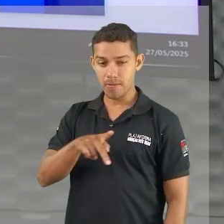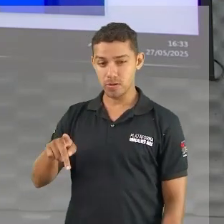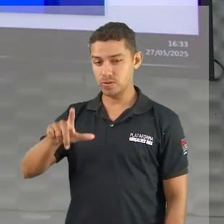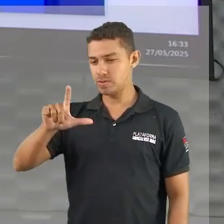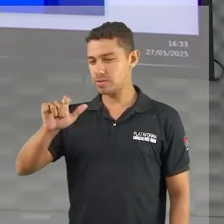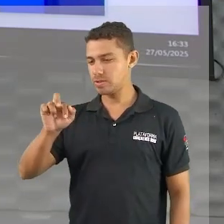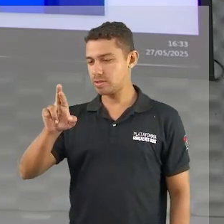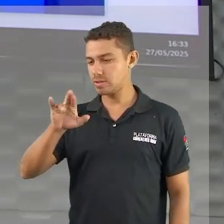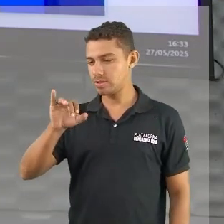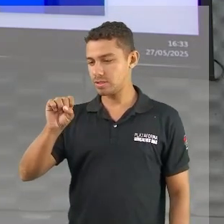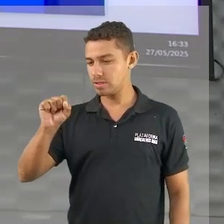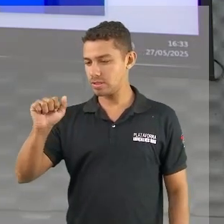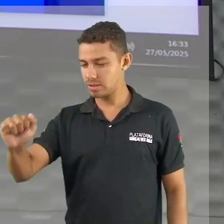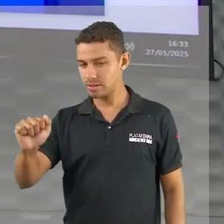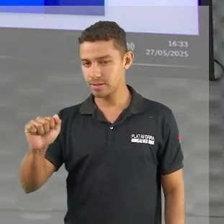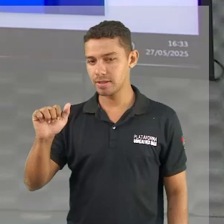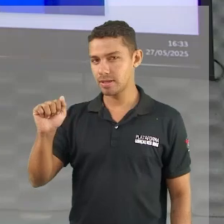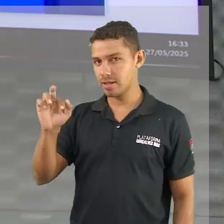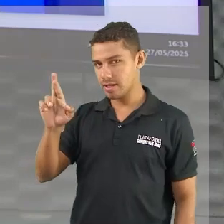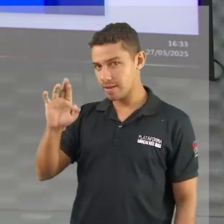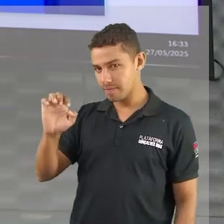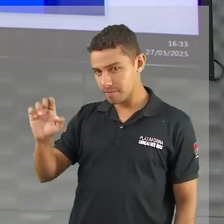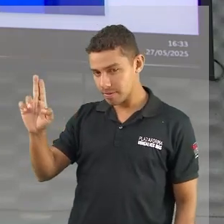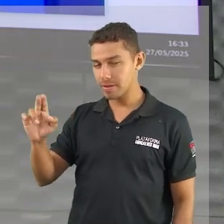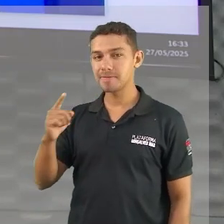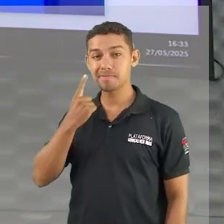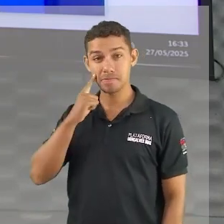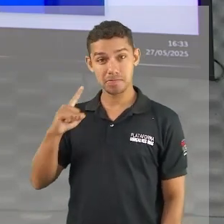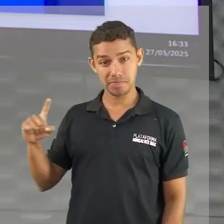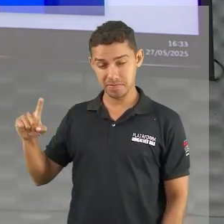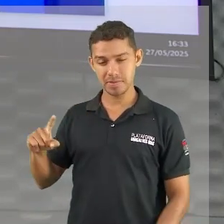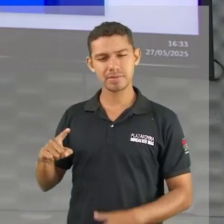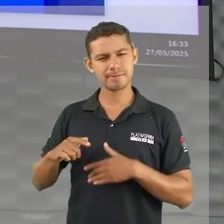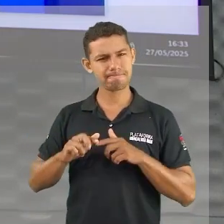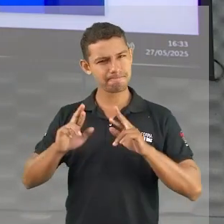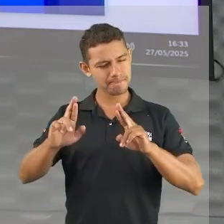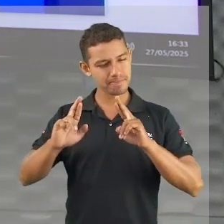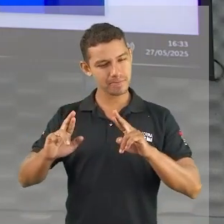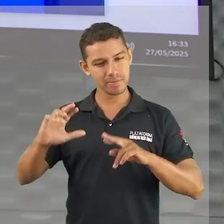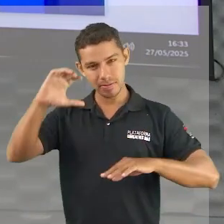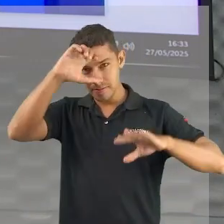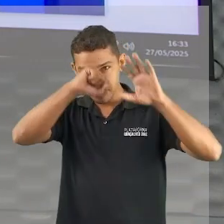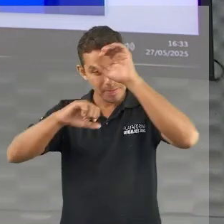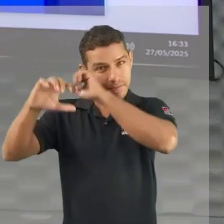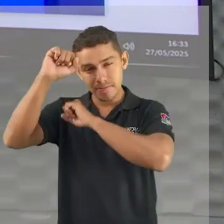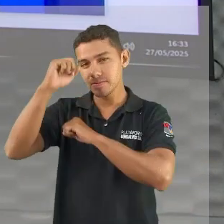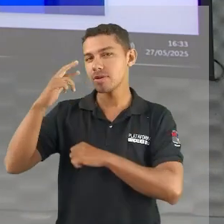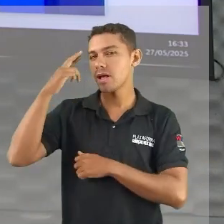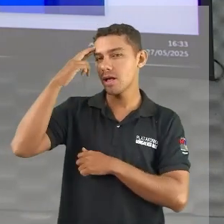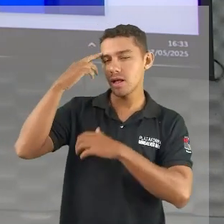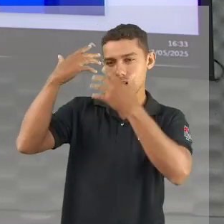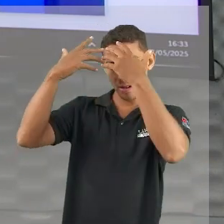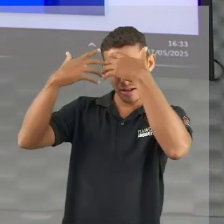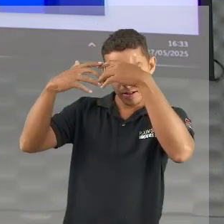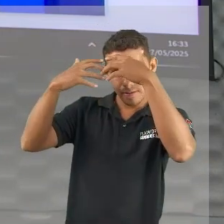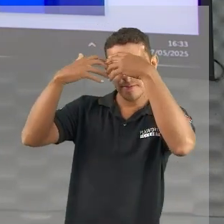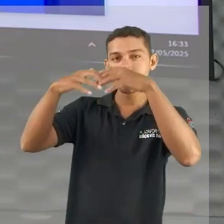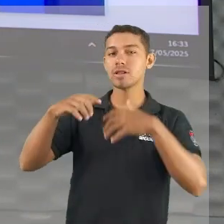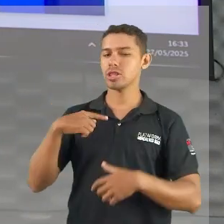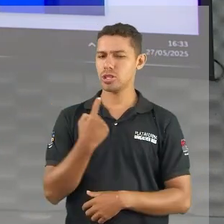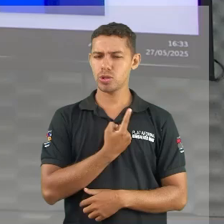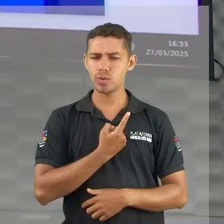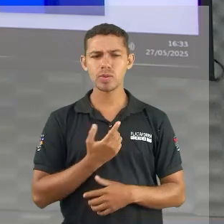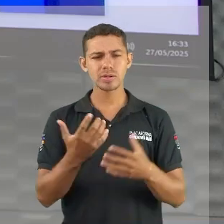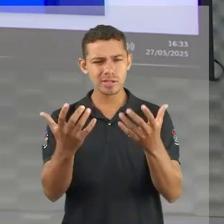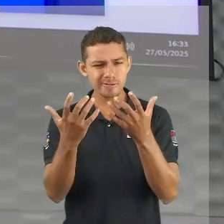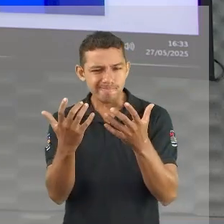Abreu. Espero que vocês estejam bem aí, animados para a gente continuar aprendendo, continuar refletindo. A gente tem buscado